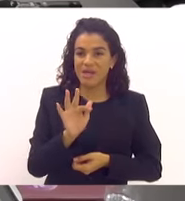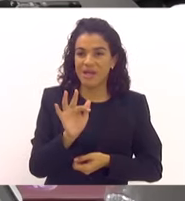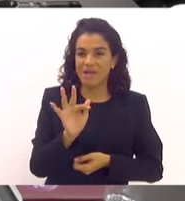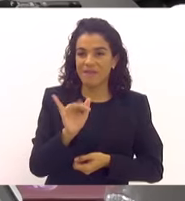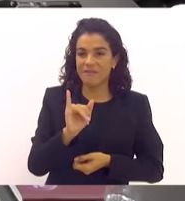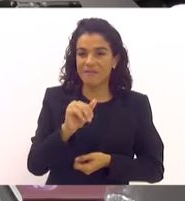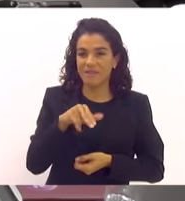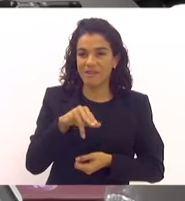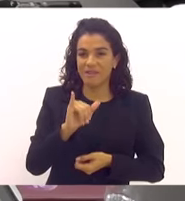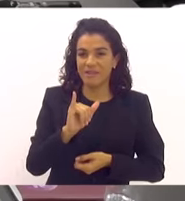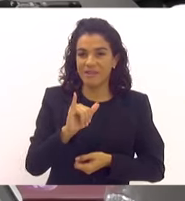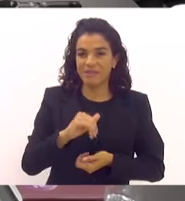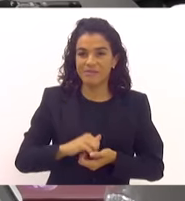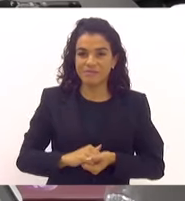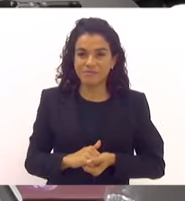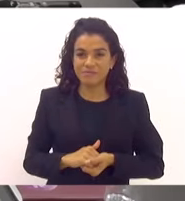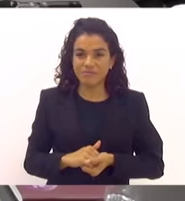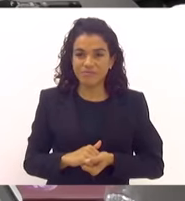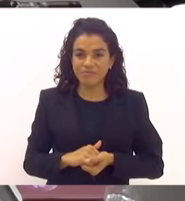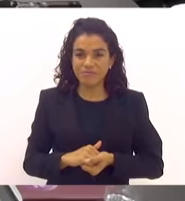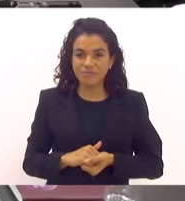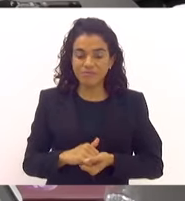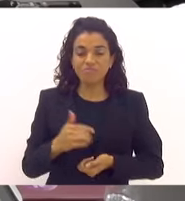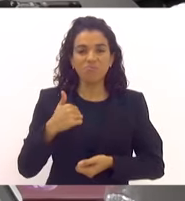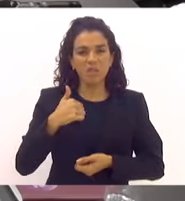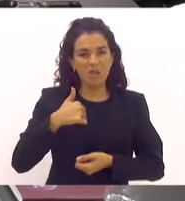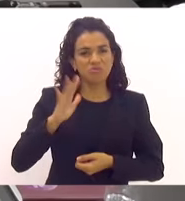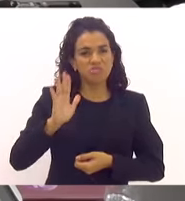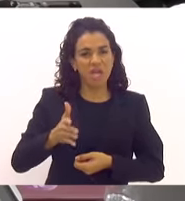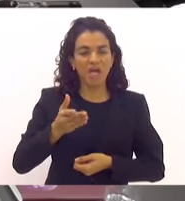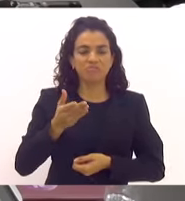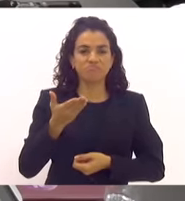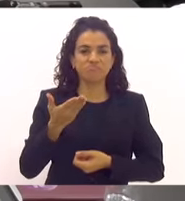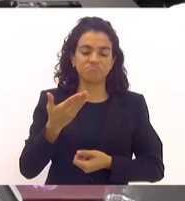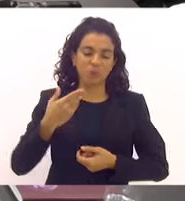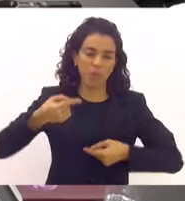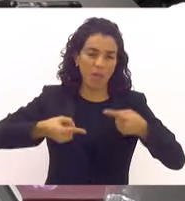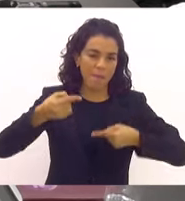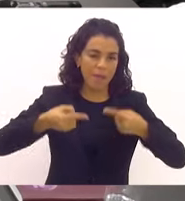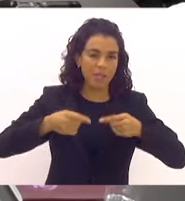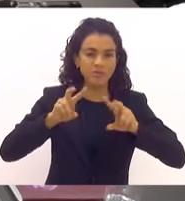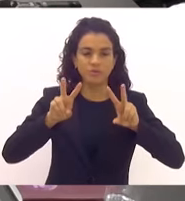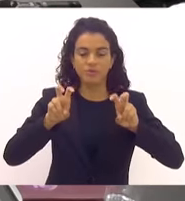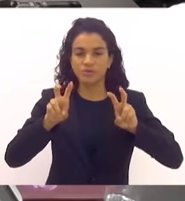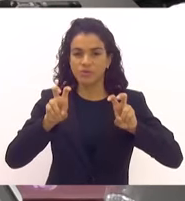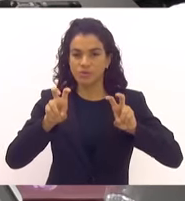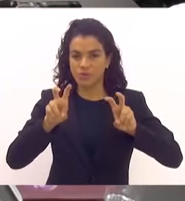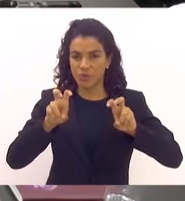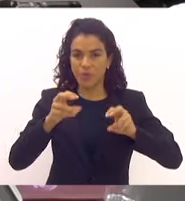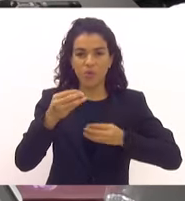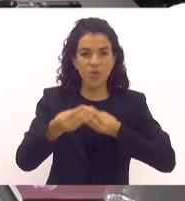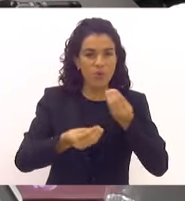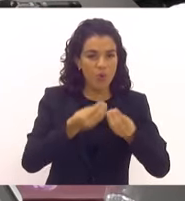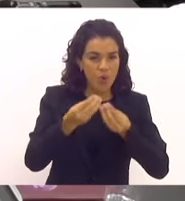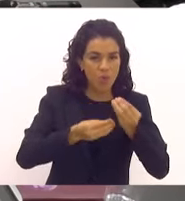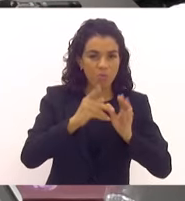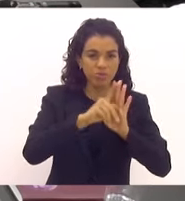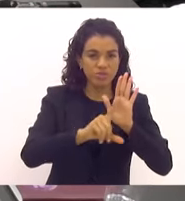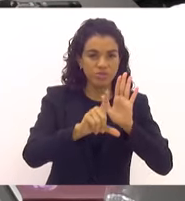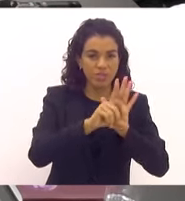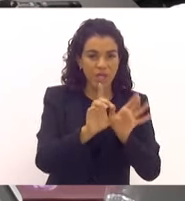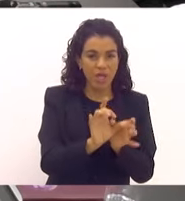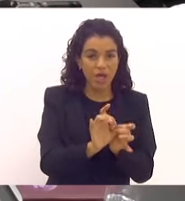eu tenho levantado aqui em diferentes reuniões um debate sobre como o projeto